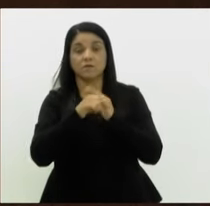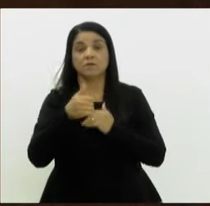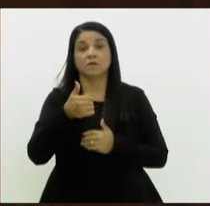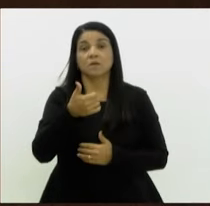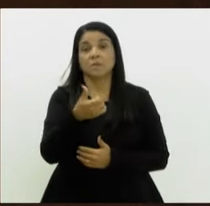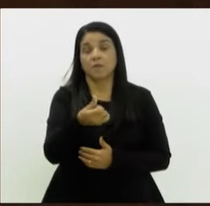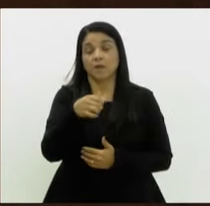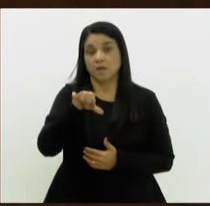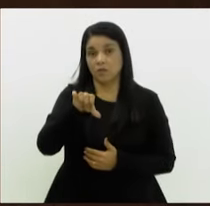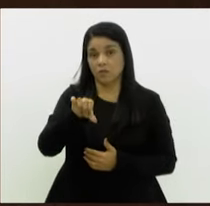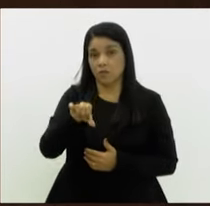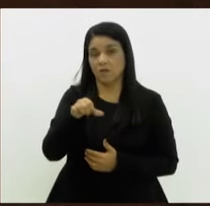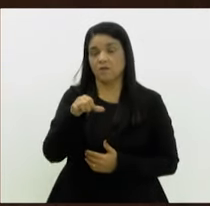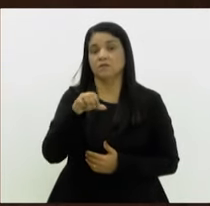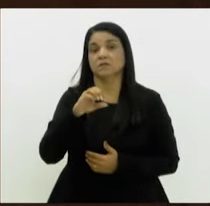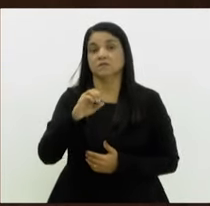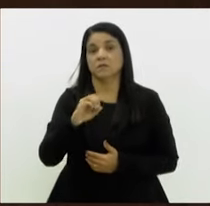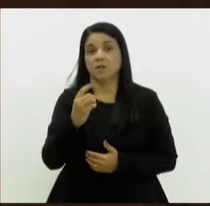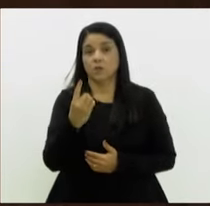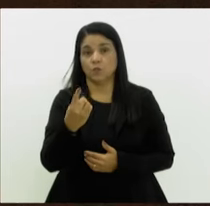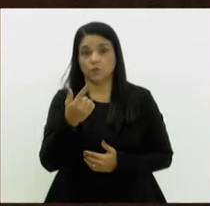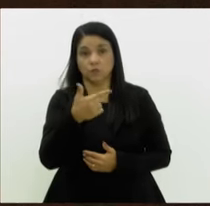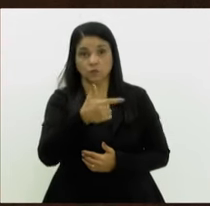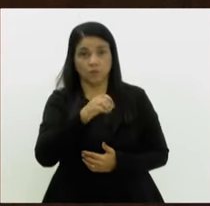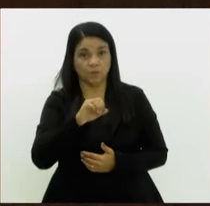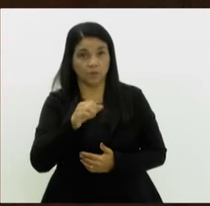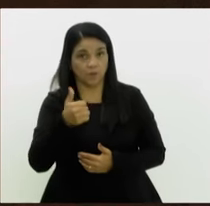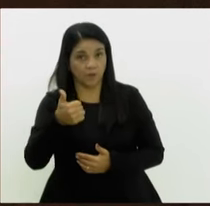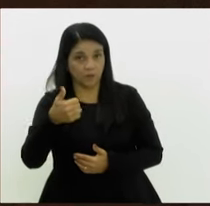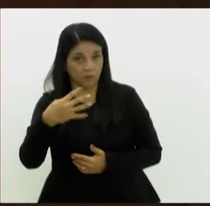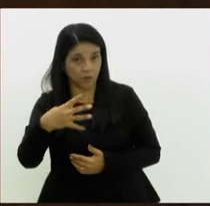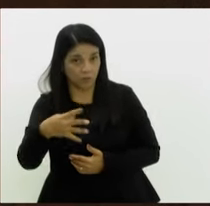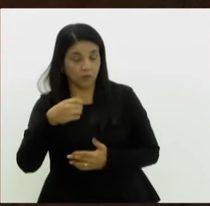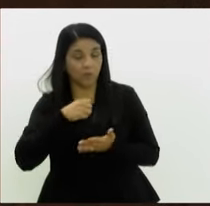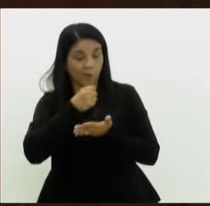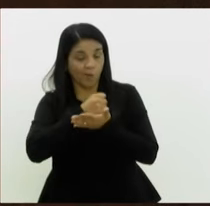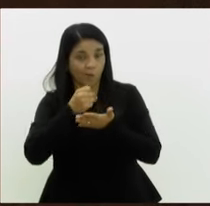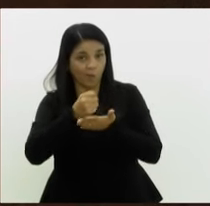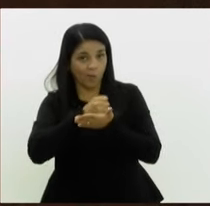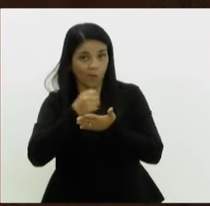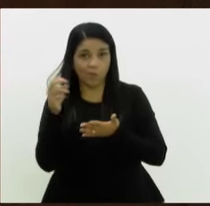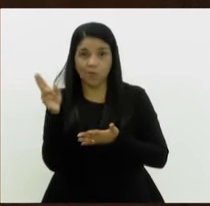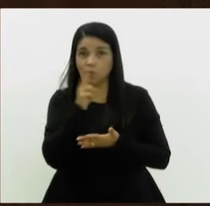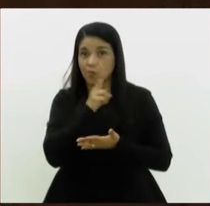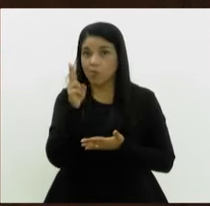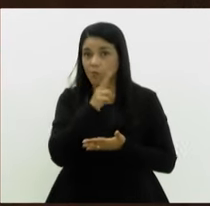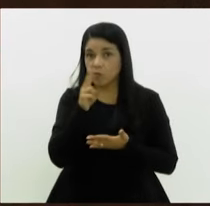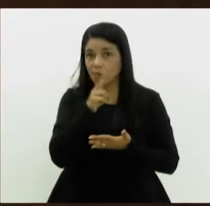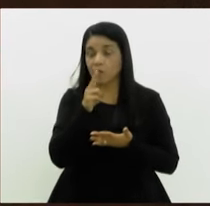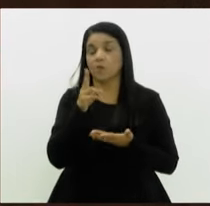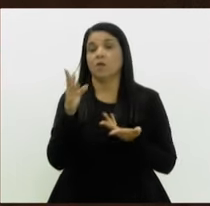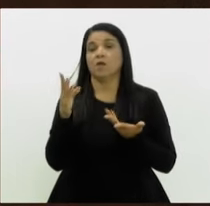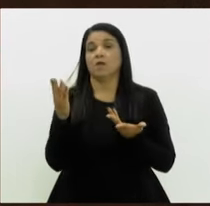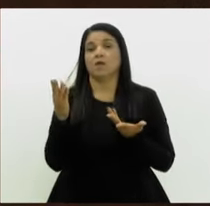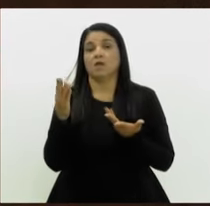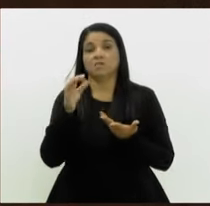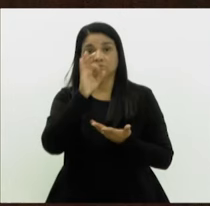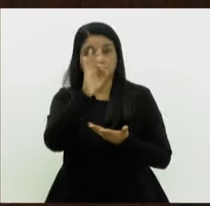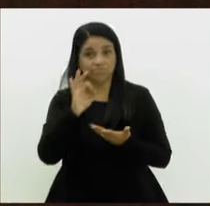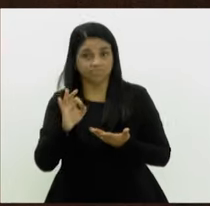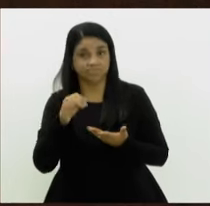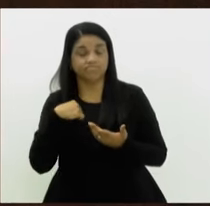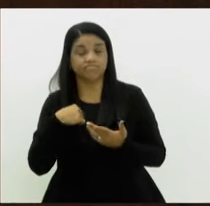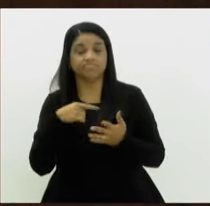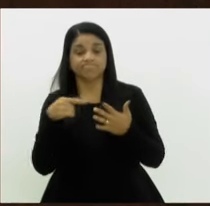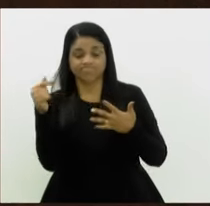de 2014, que também tratava de contratação emergencial de pessoal, mas teve vários dos seus dispositivos